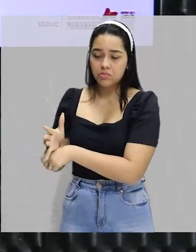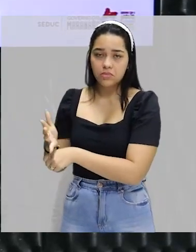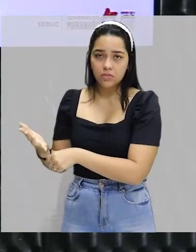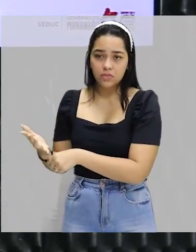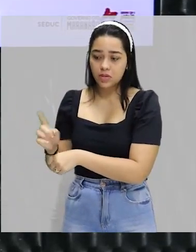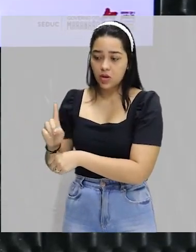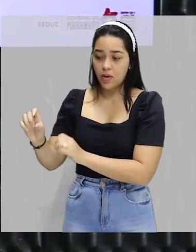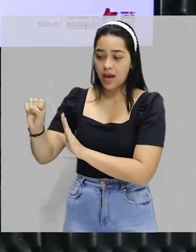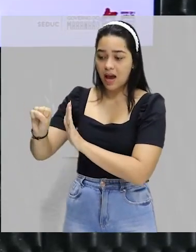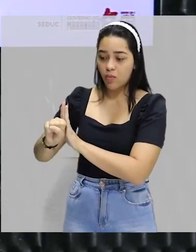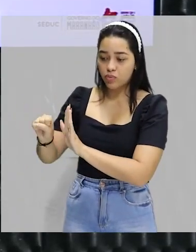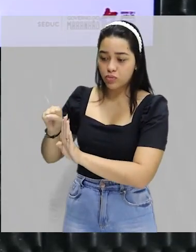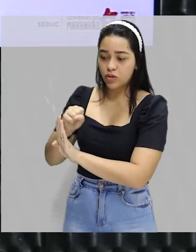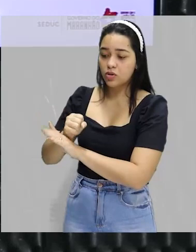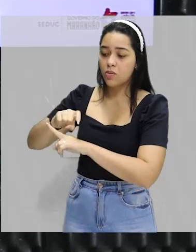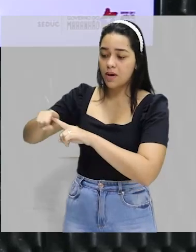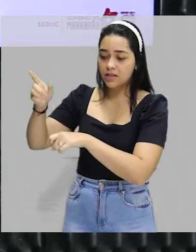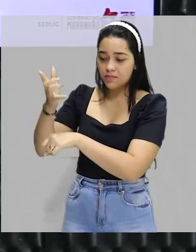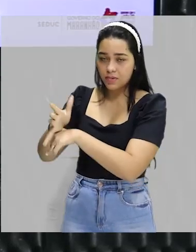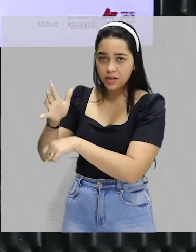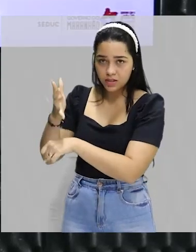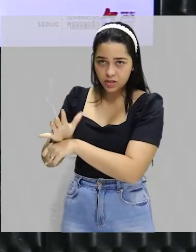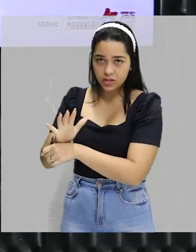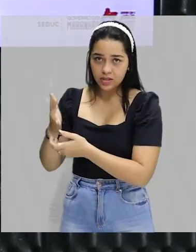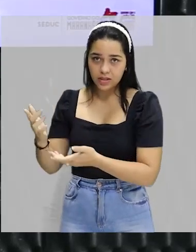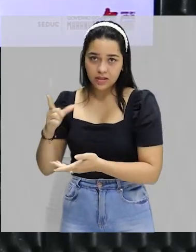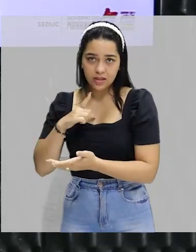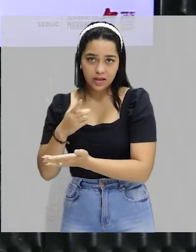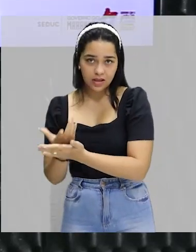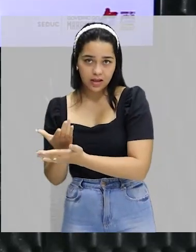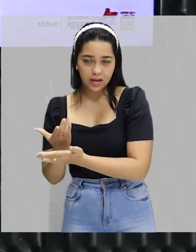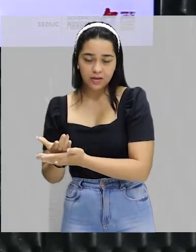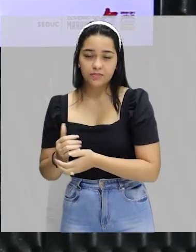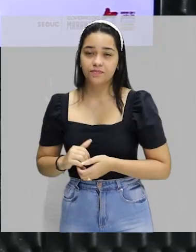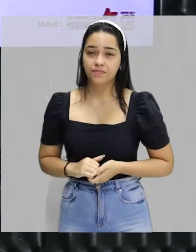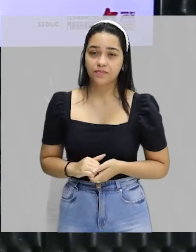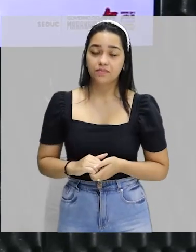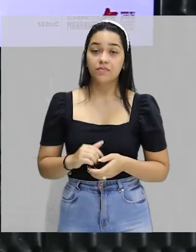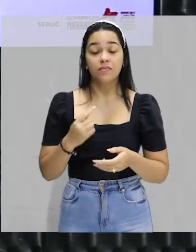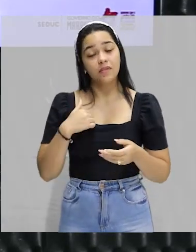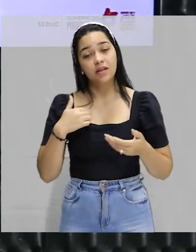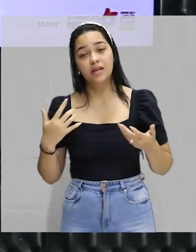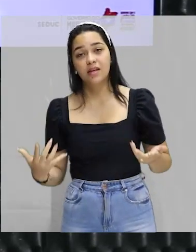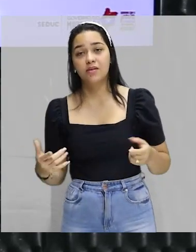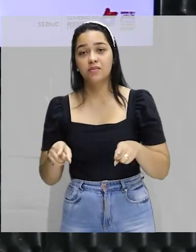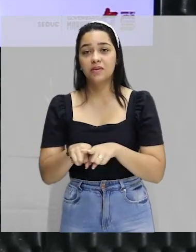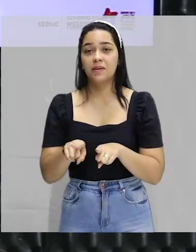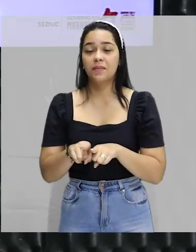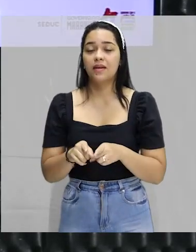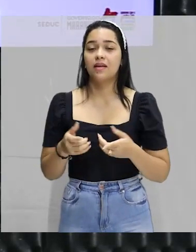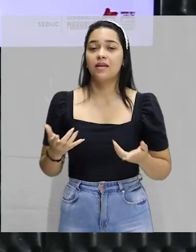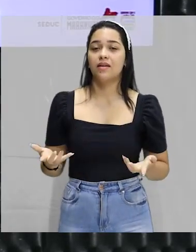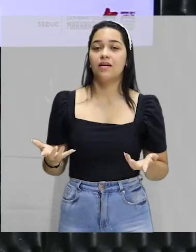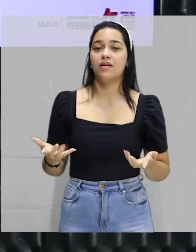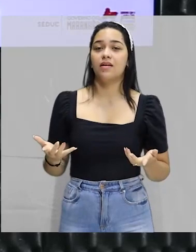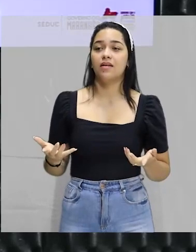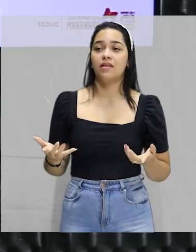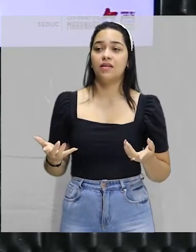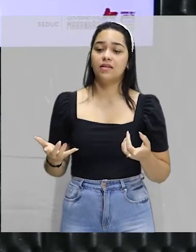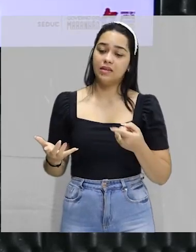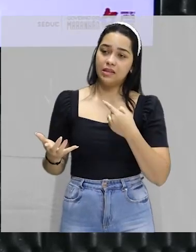ela não é o sujeito, mas ela pratica a ação. O sujeito vira a aula, certo? E eu posso dizer que eu